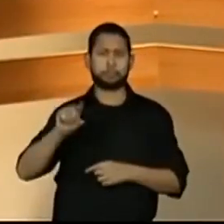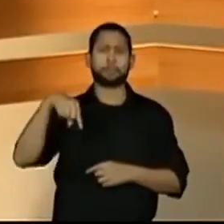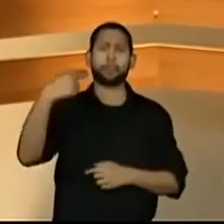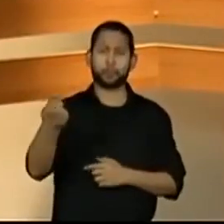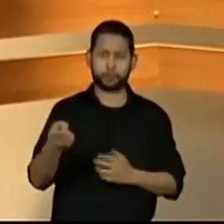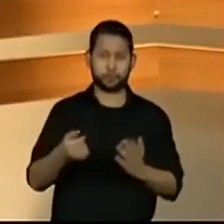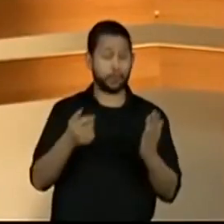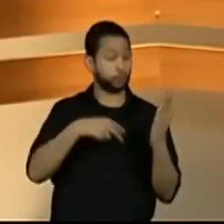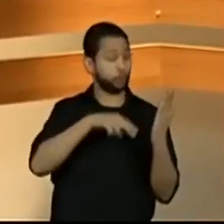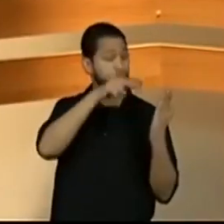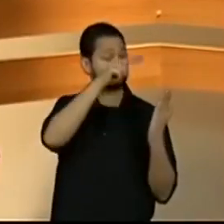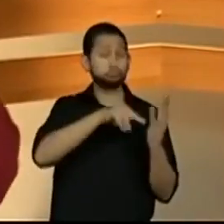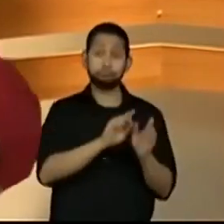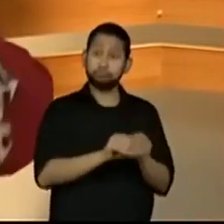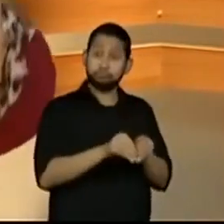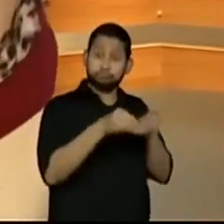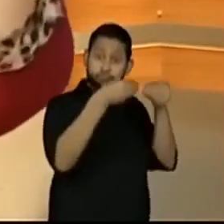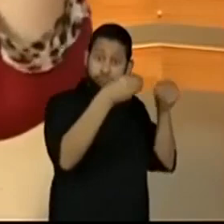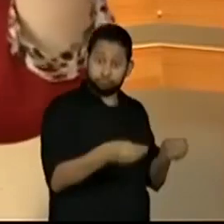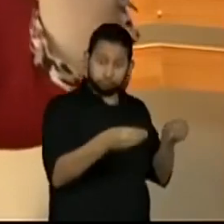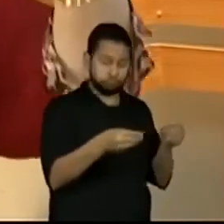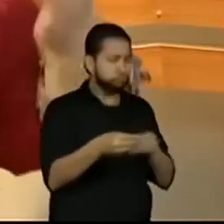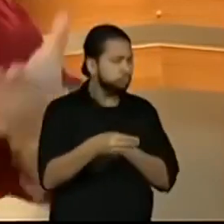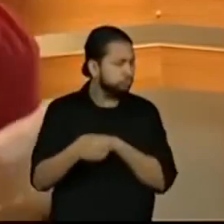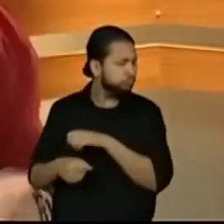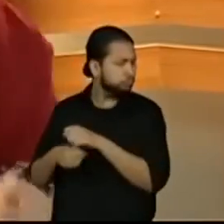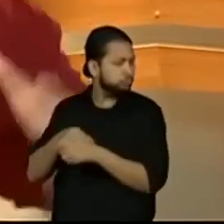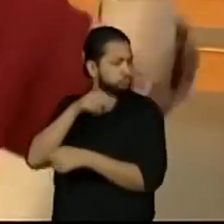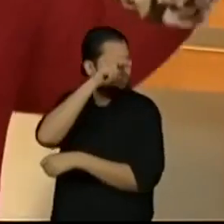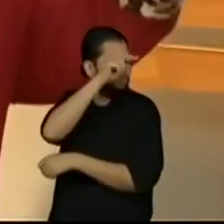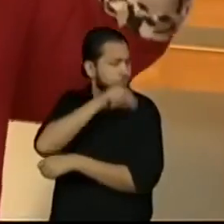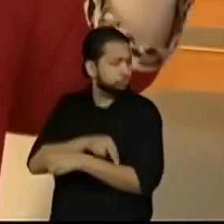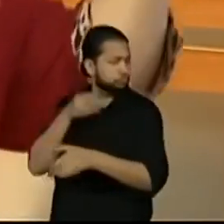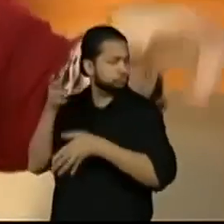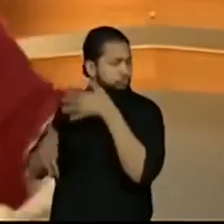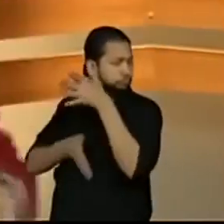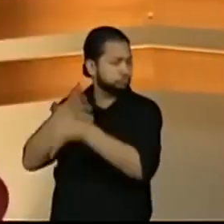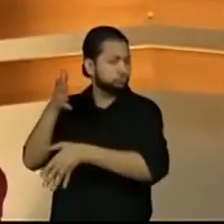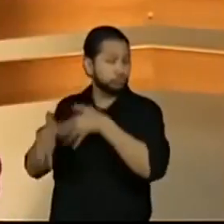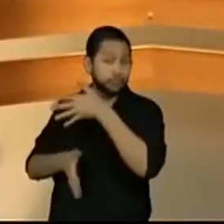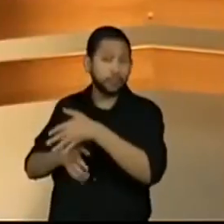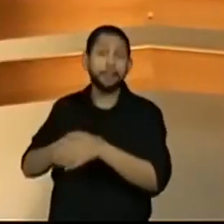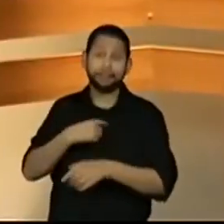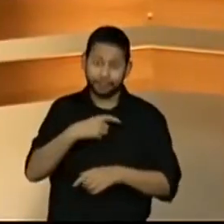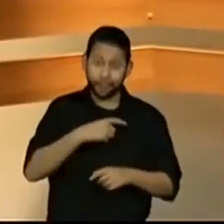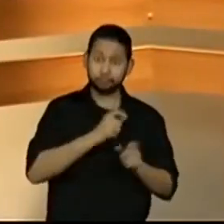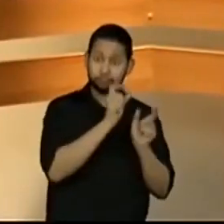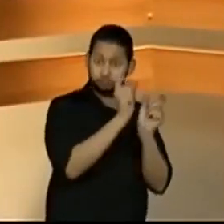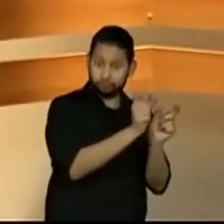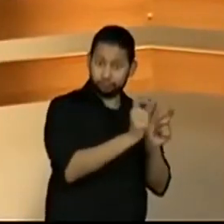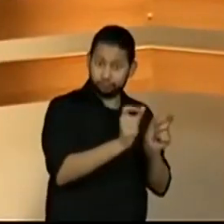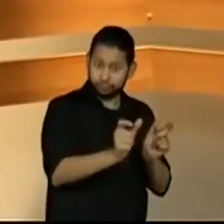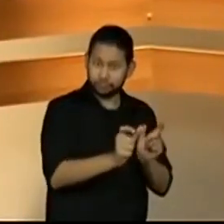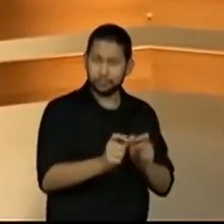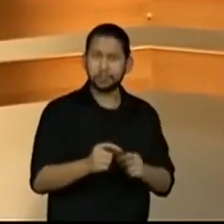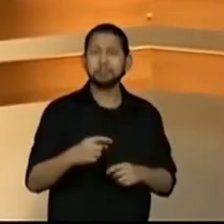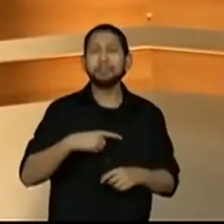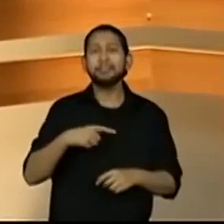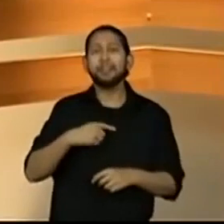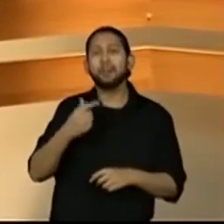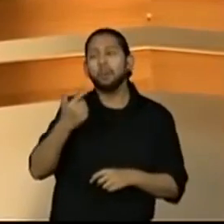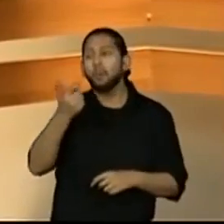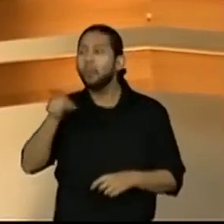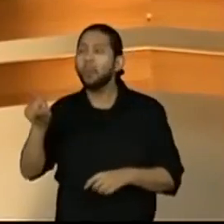é uma leitura, né, de começo, meio e fim, literal, mas também